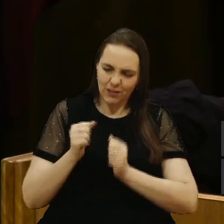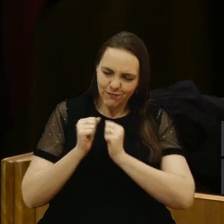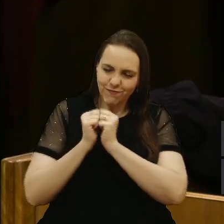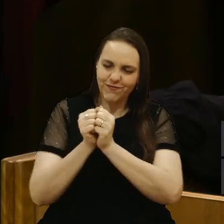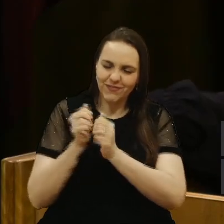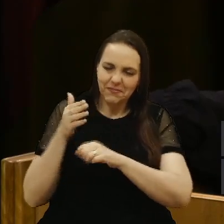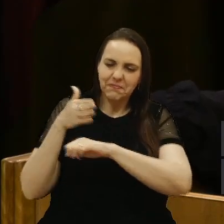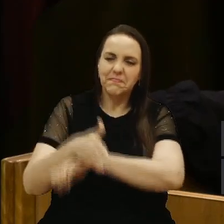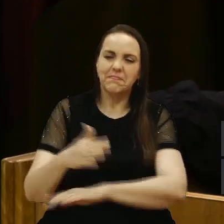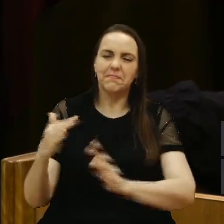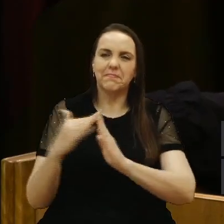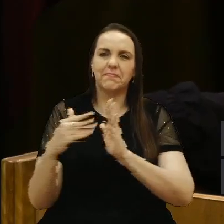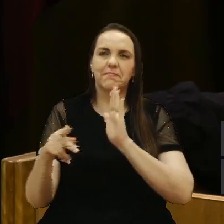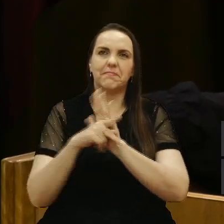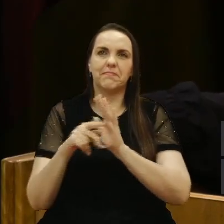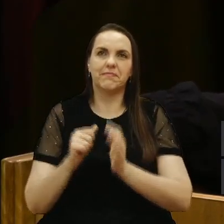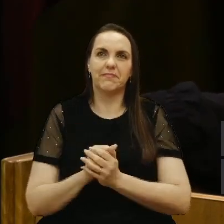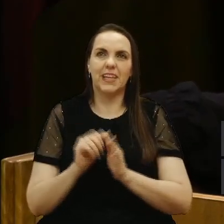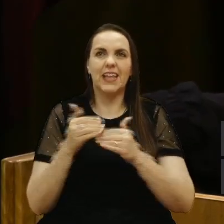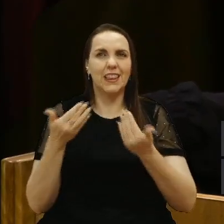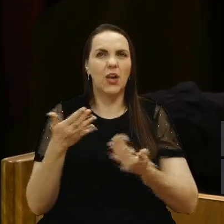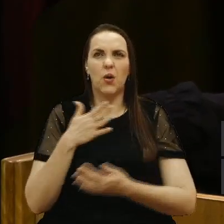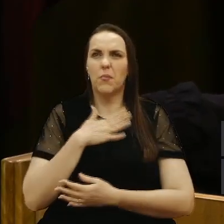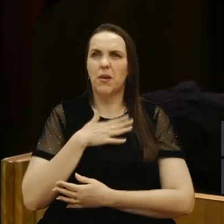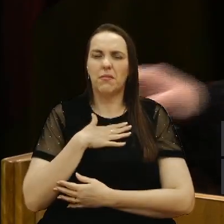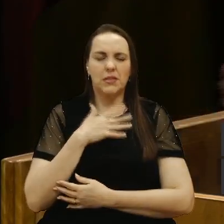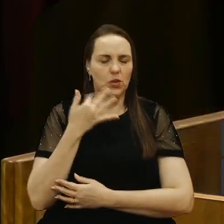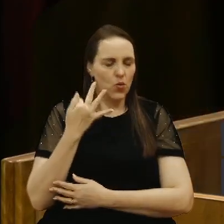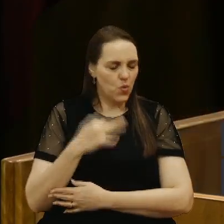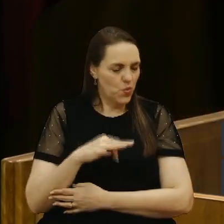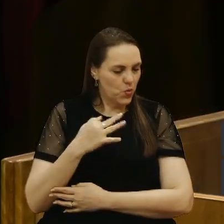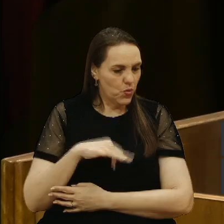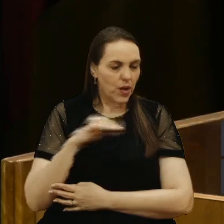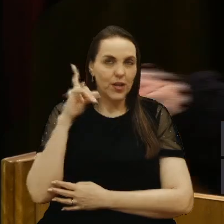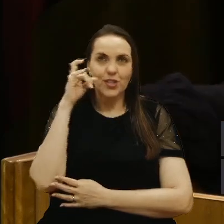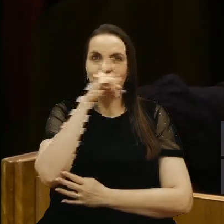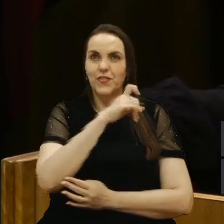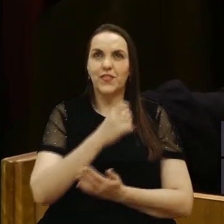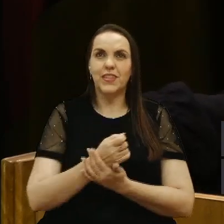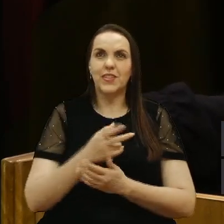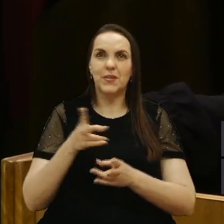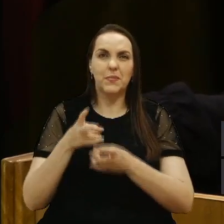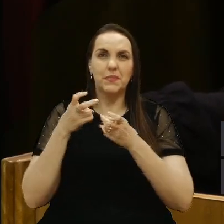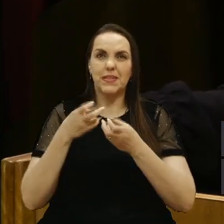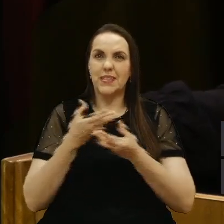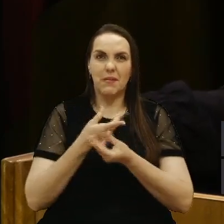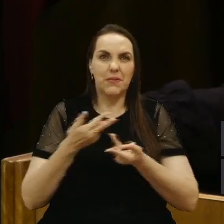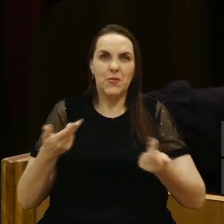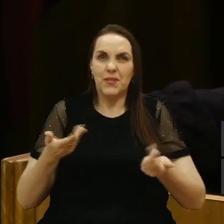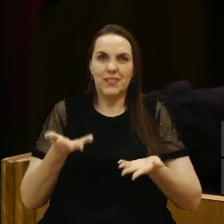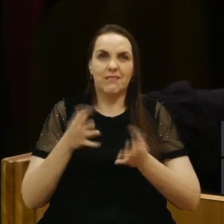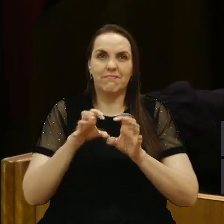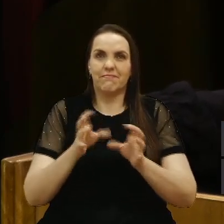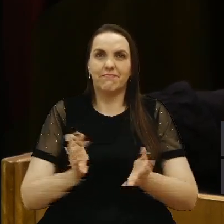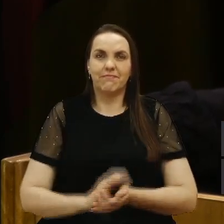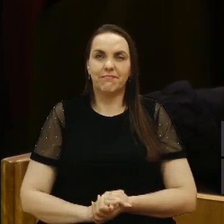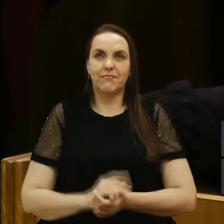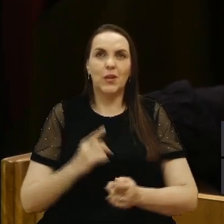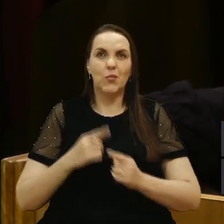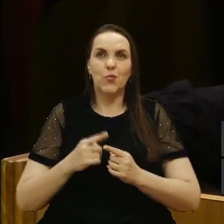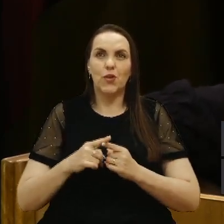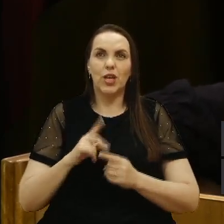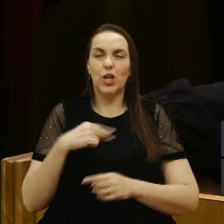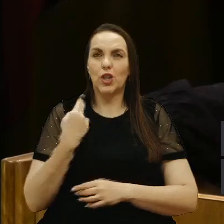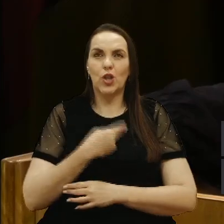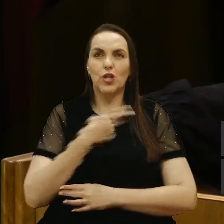casa própria. Então, para mim, é muito doloroso quando a gente se depara com um caso como esse, porque aqui a gente não está